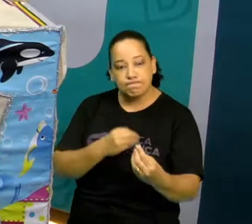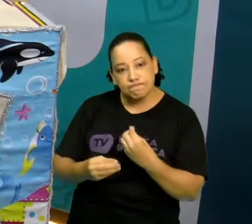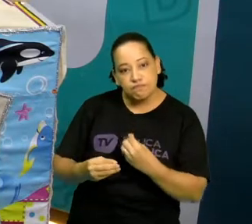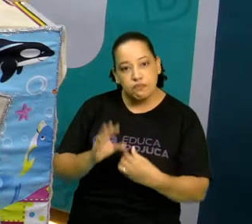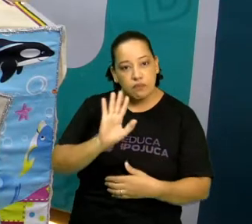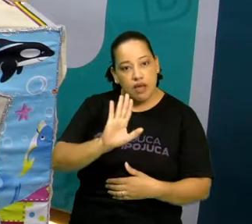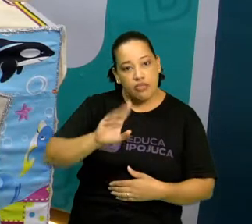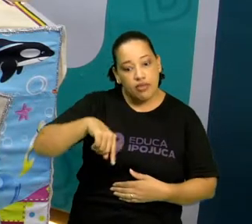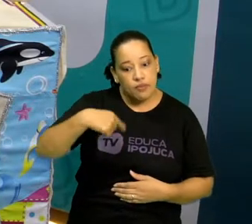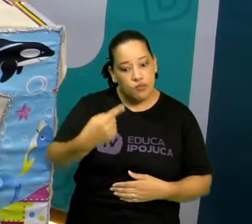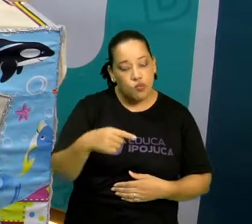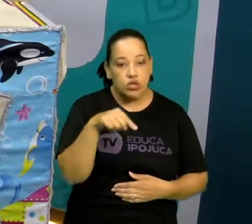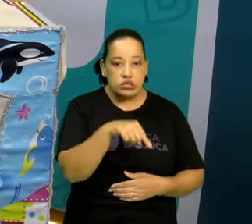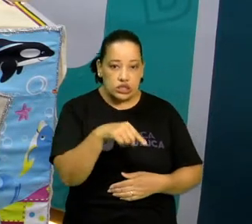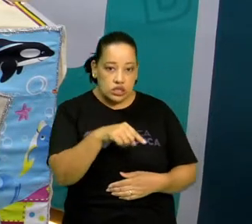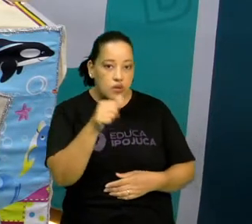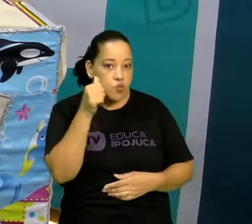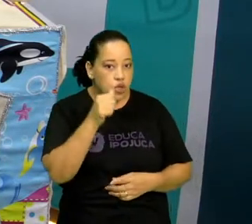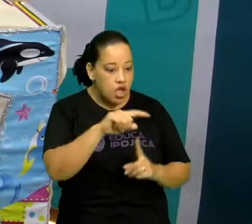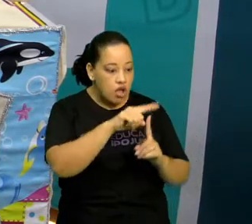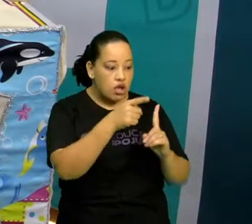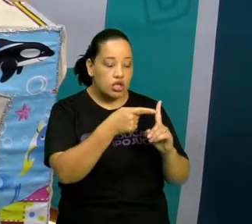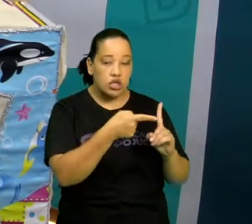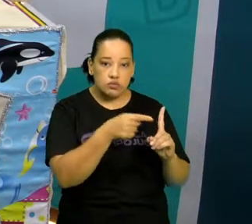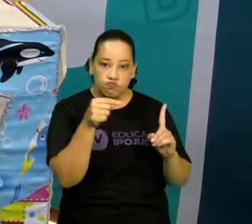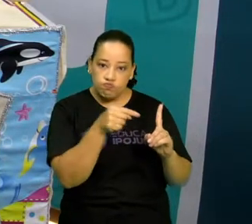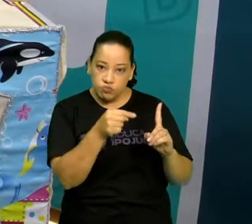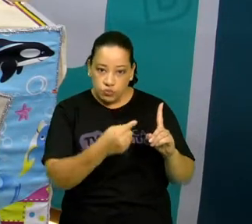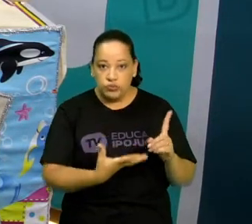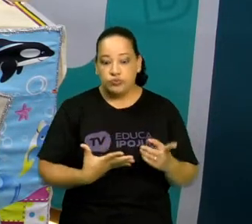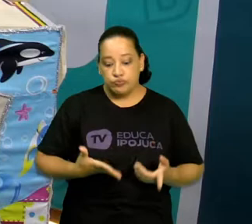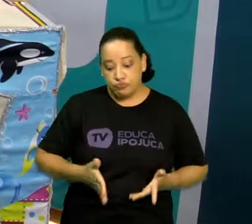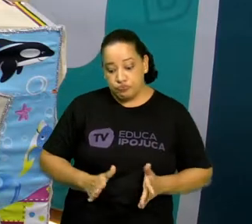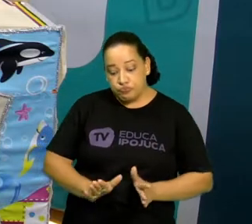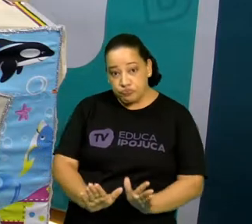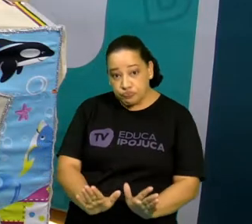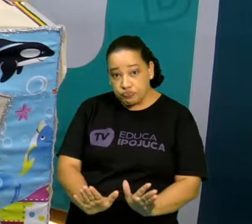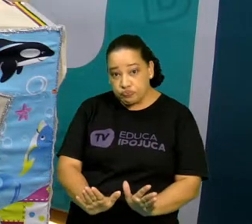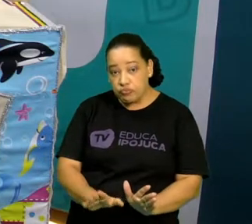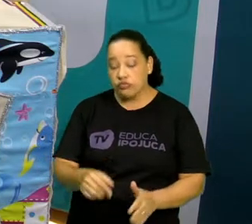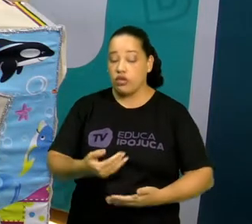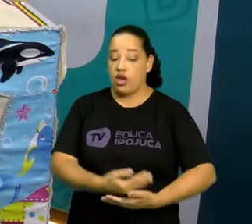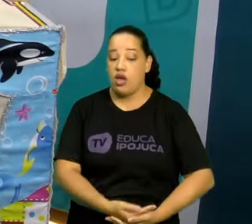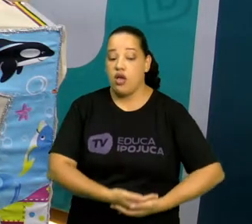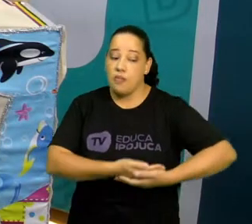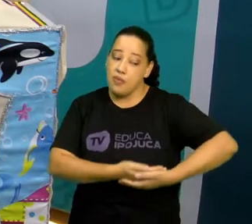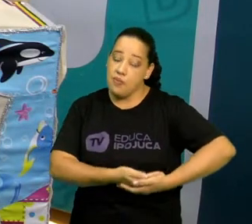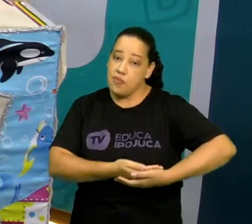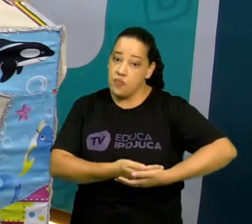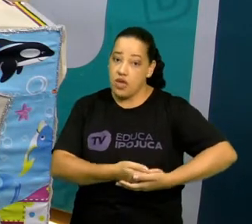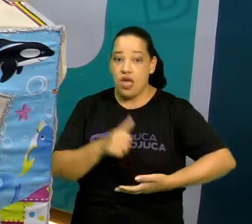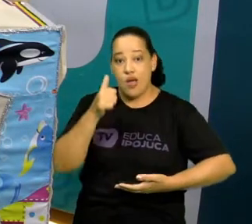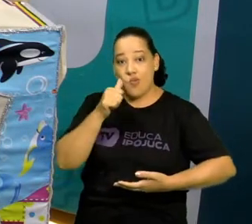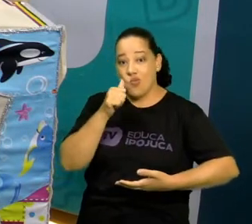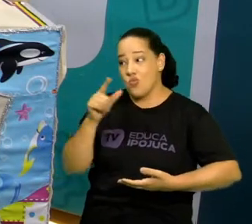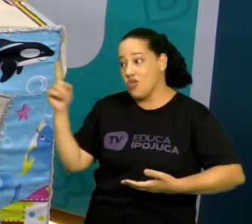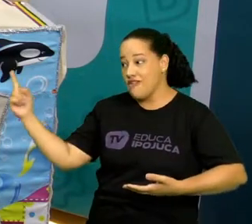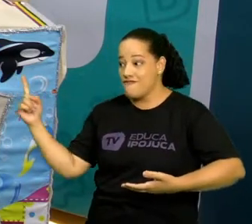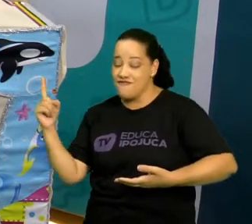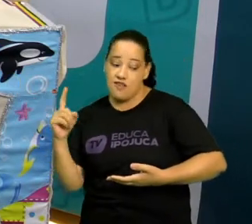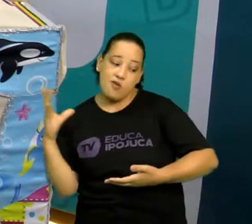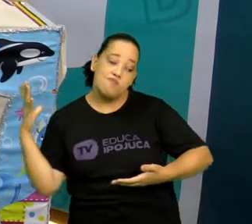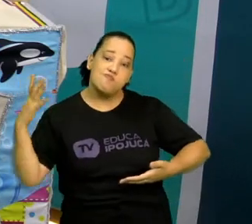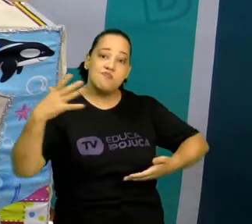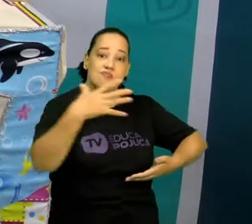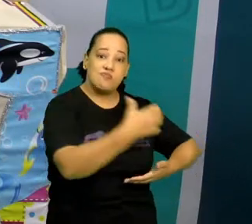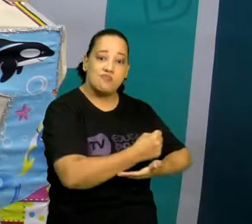criança nasceu, essa mulher má pegou a criança. Era uma menina linda,